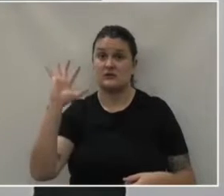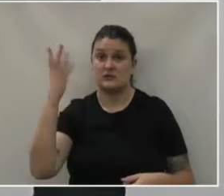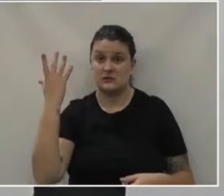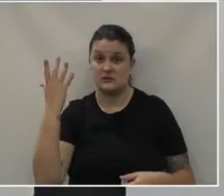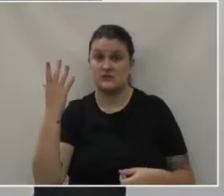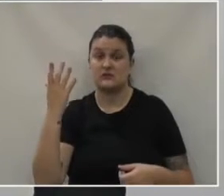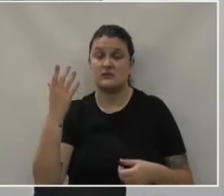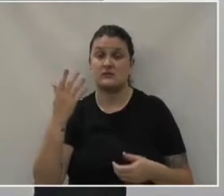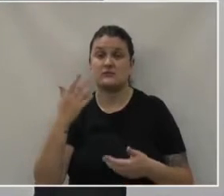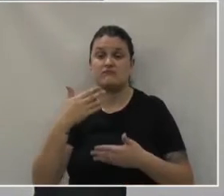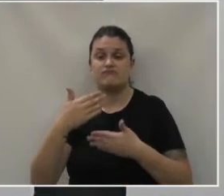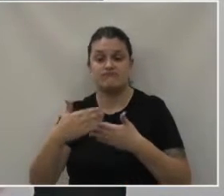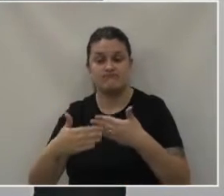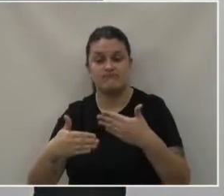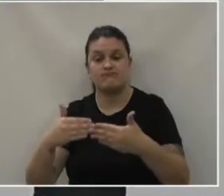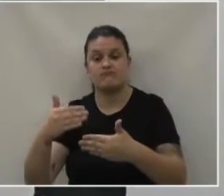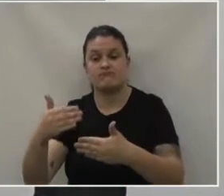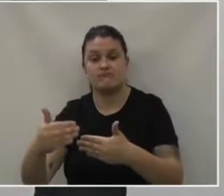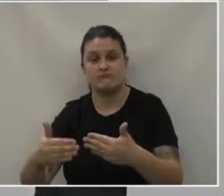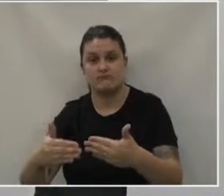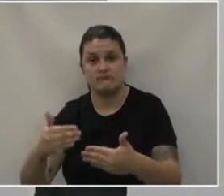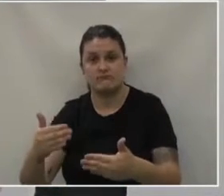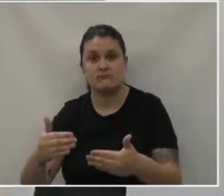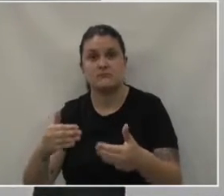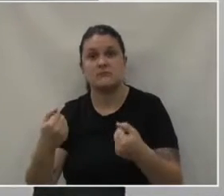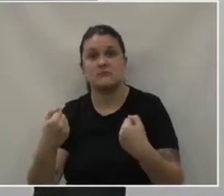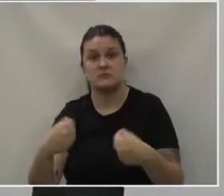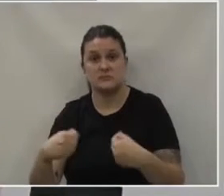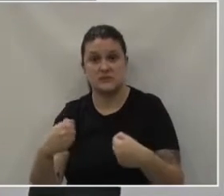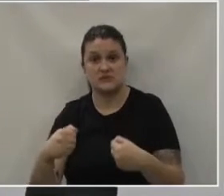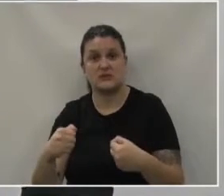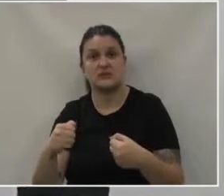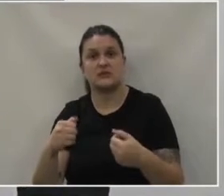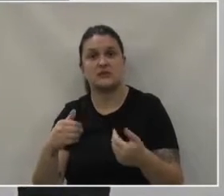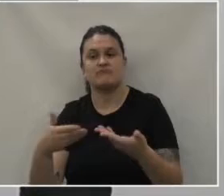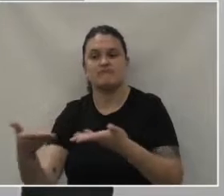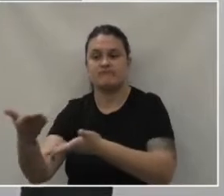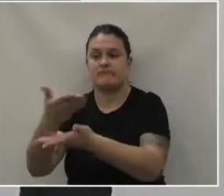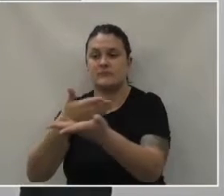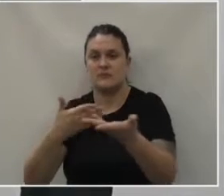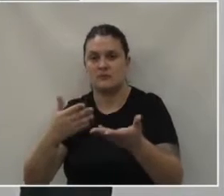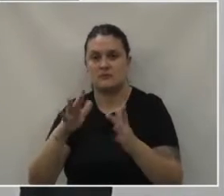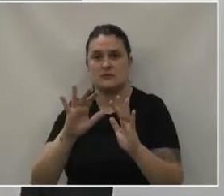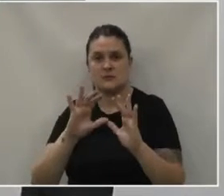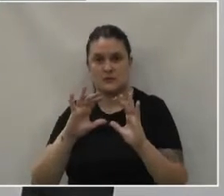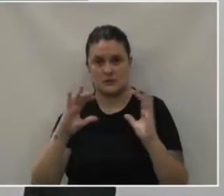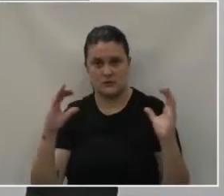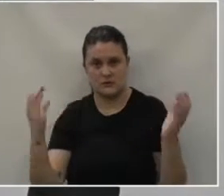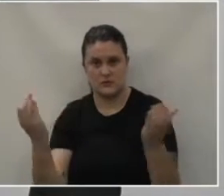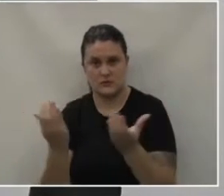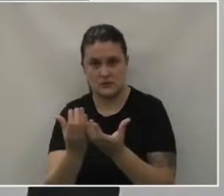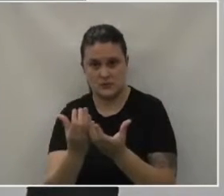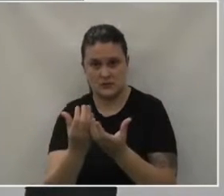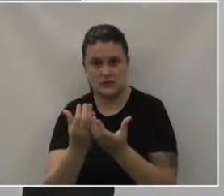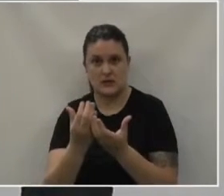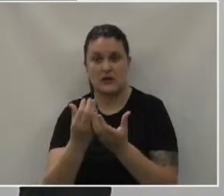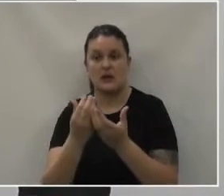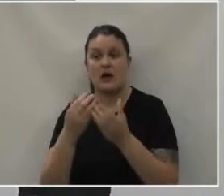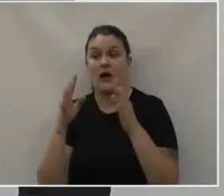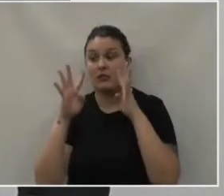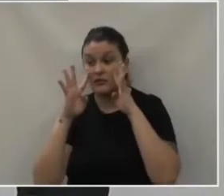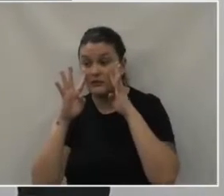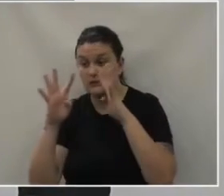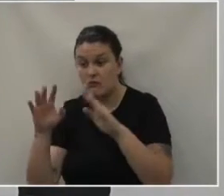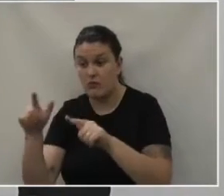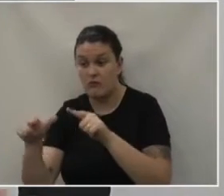de uma maneira que preserve o atendimento à comunidade, que olhe pelos seus funcionários,